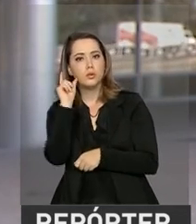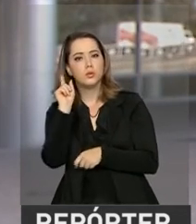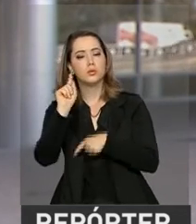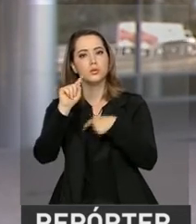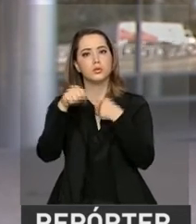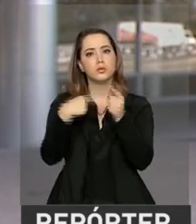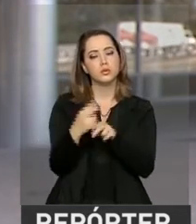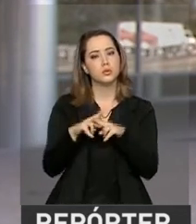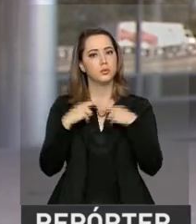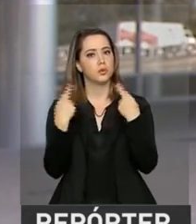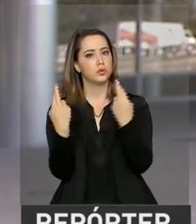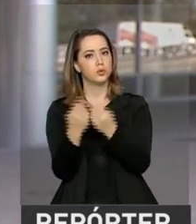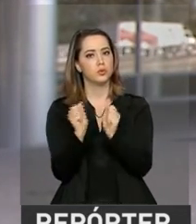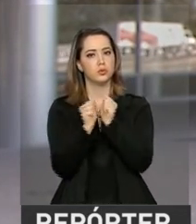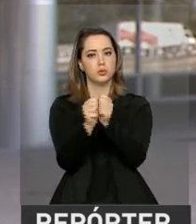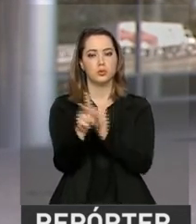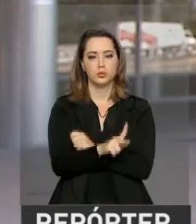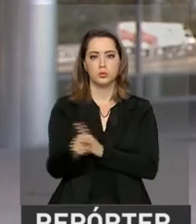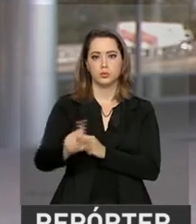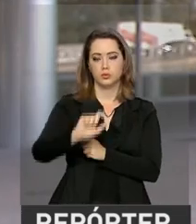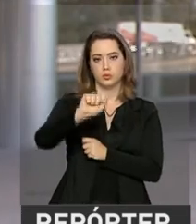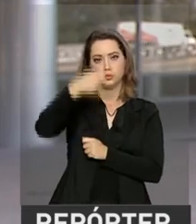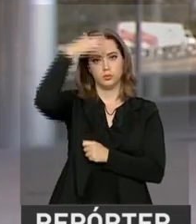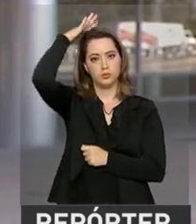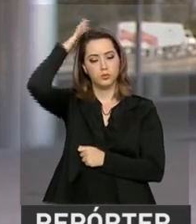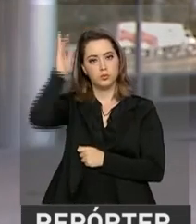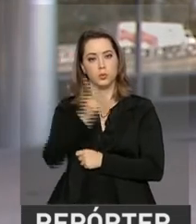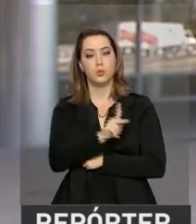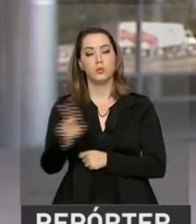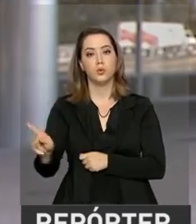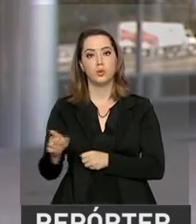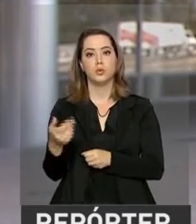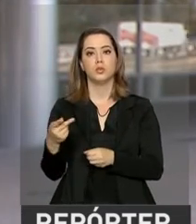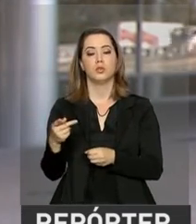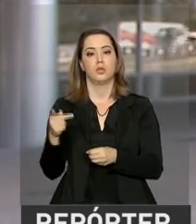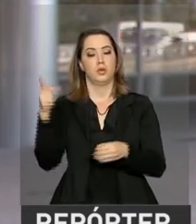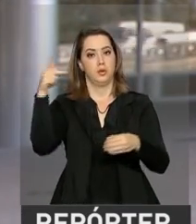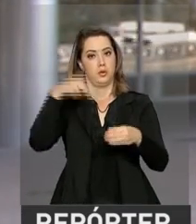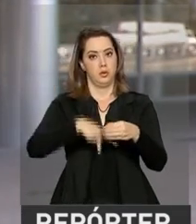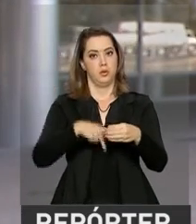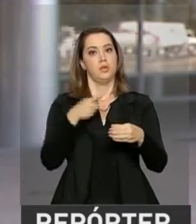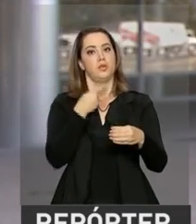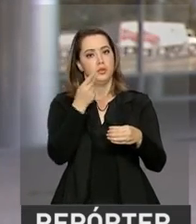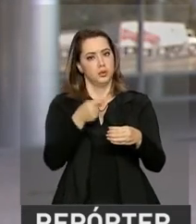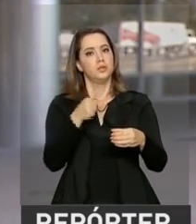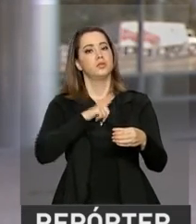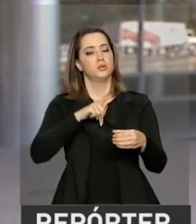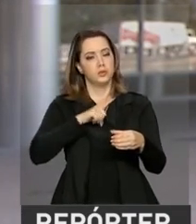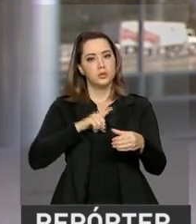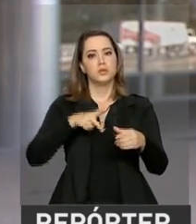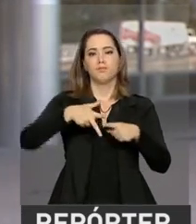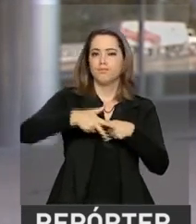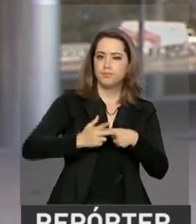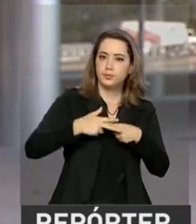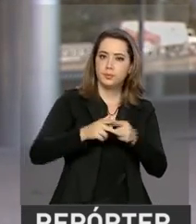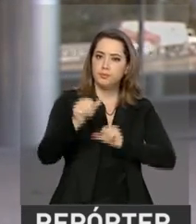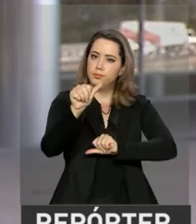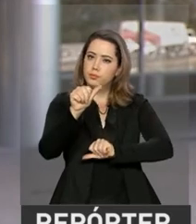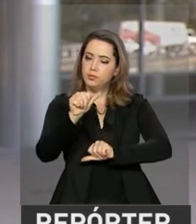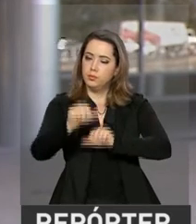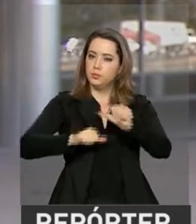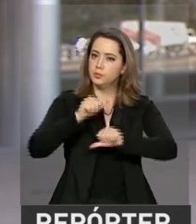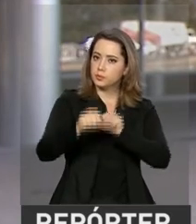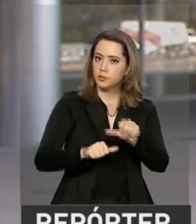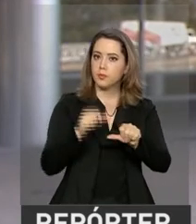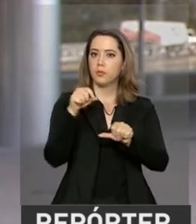exercício, Michel Temer, o presidente da Petrobras confirmou mudanças no controle da BR Distribuidora, empresa controlada